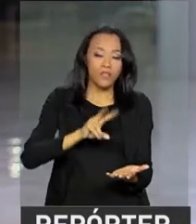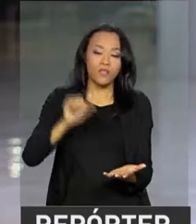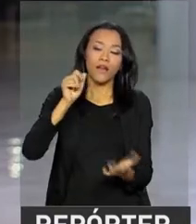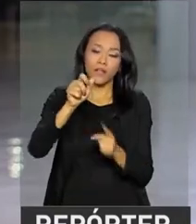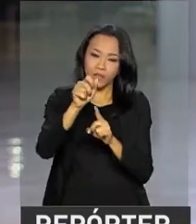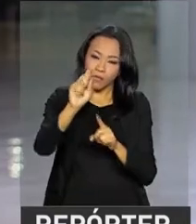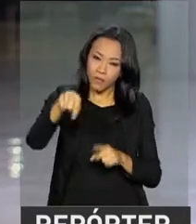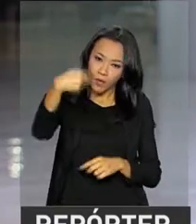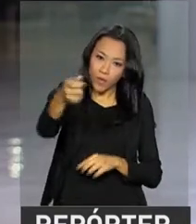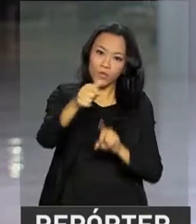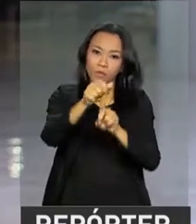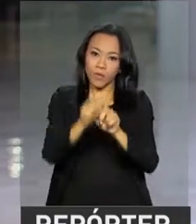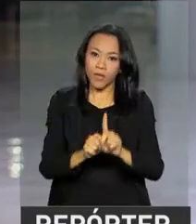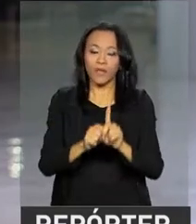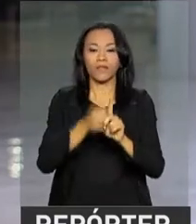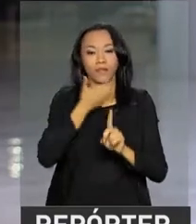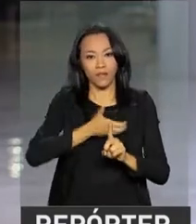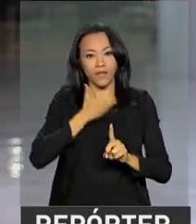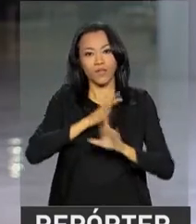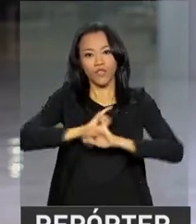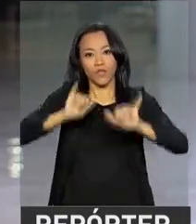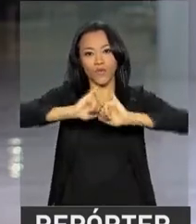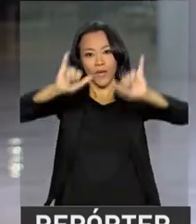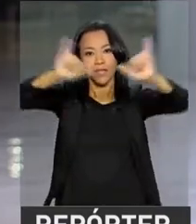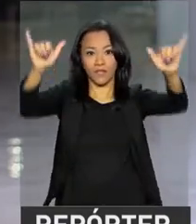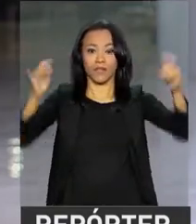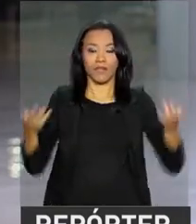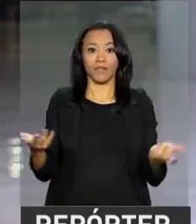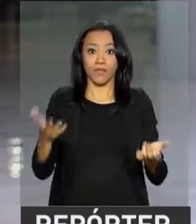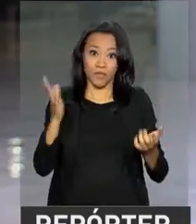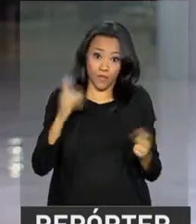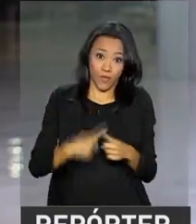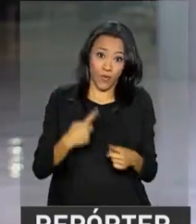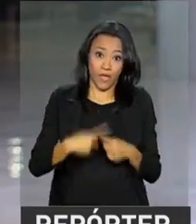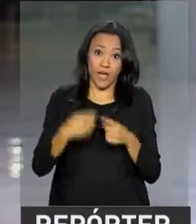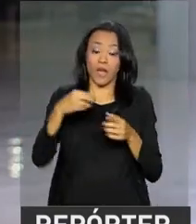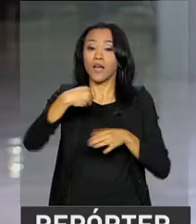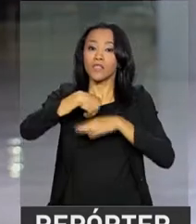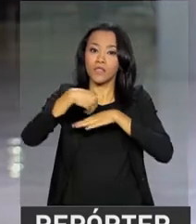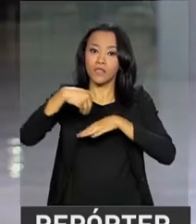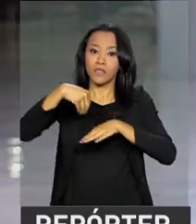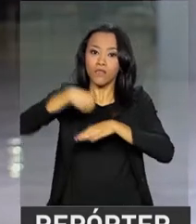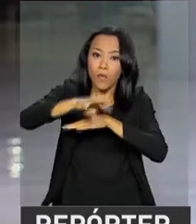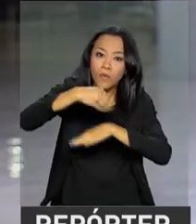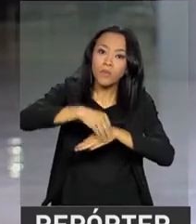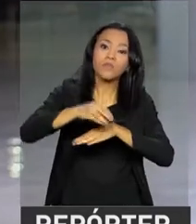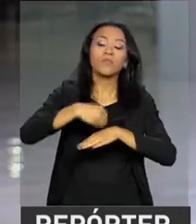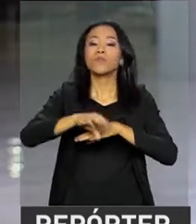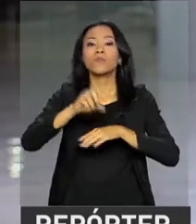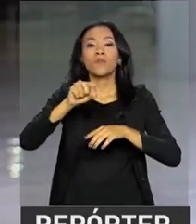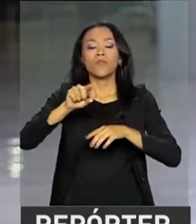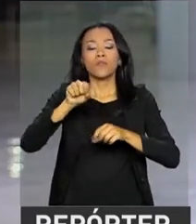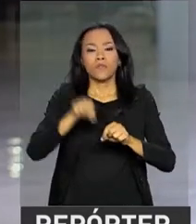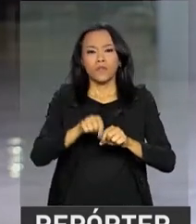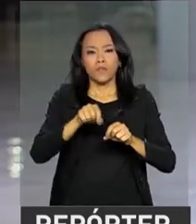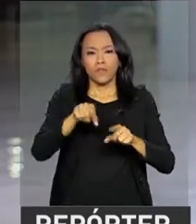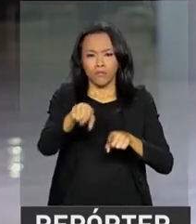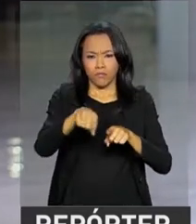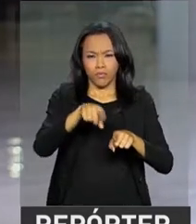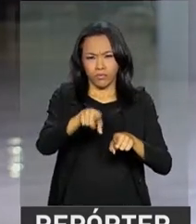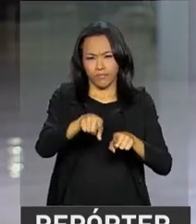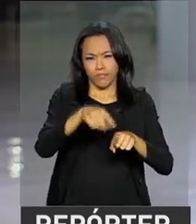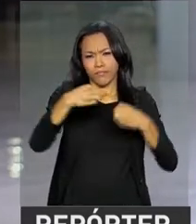mês que vem é uma iniciativa importante né thaísa já que os dados do ministério da saúde indicam que nos últimos cinco anos